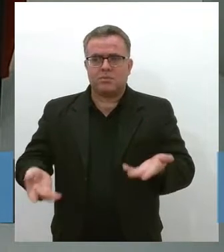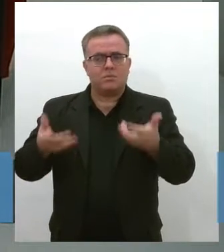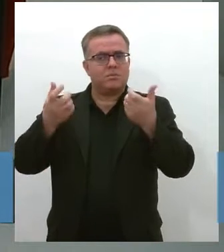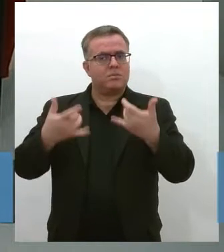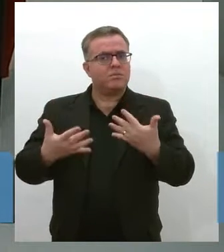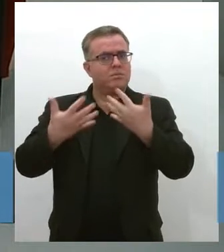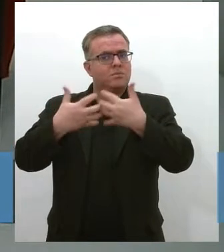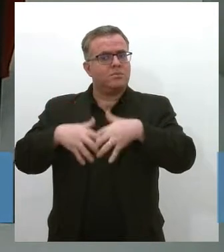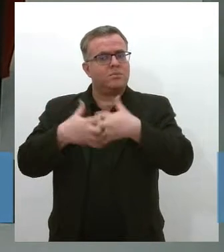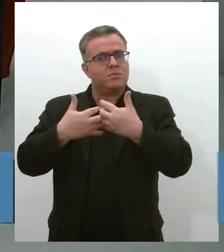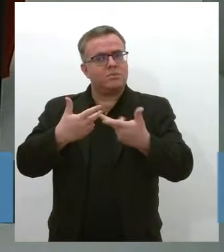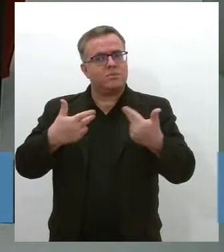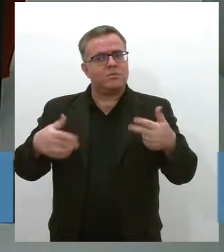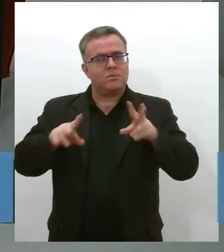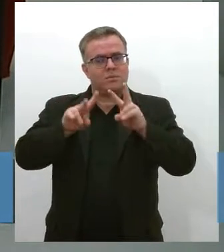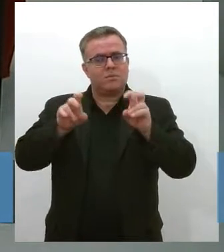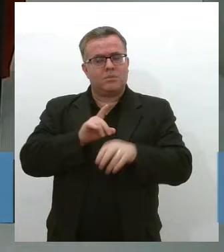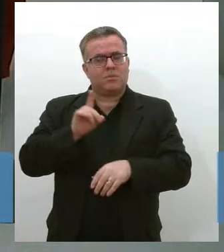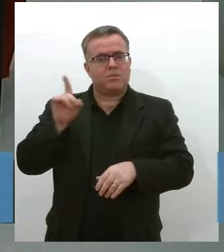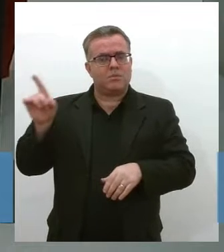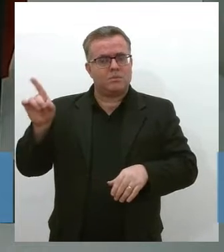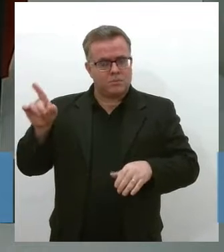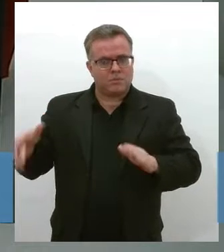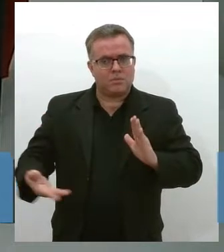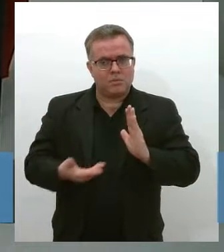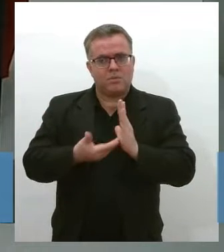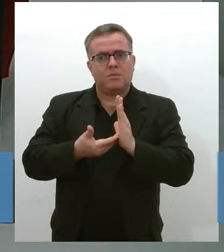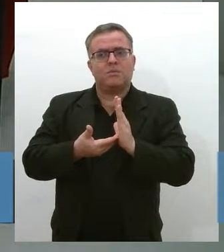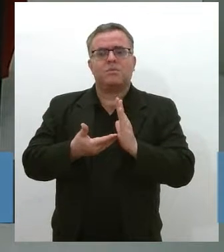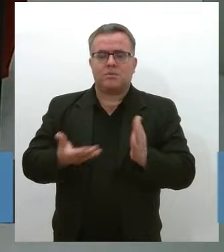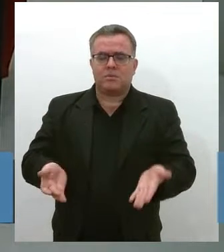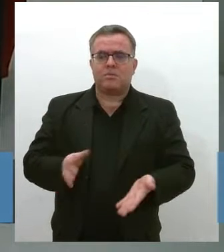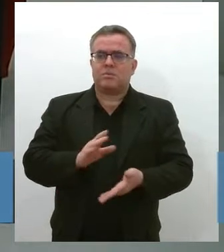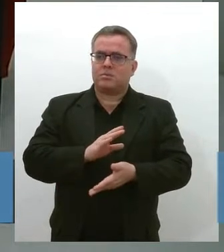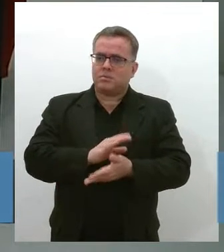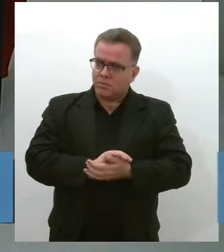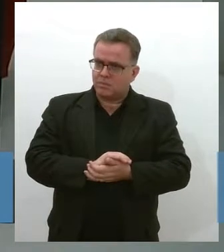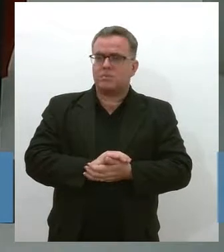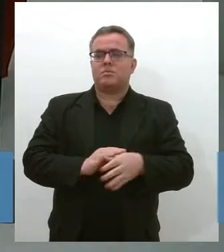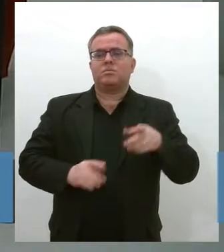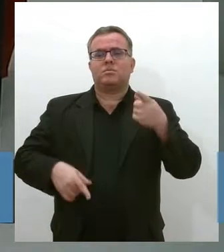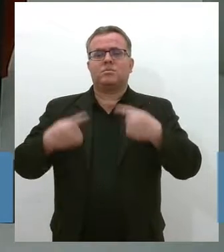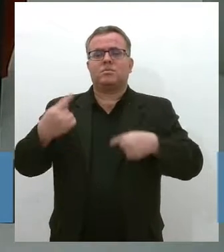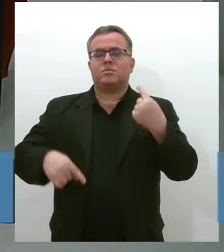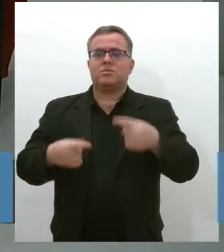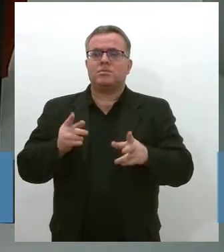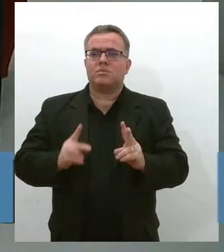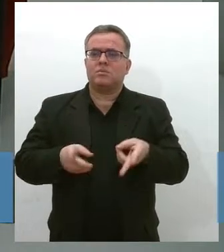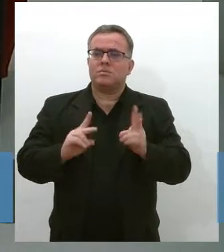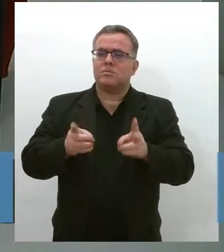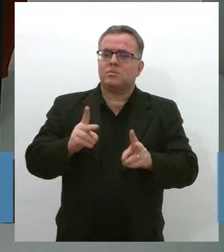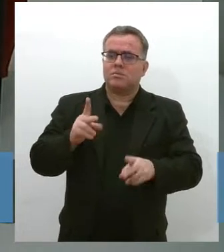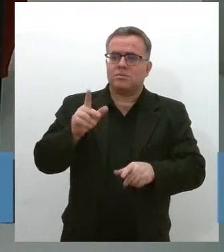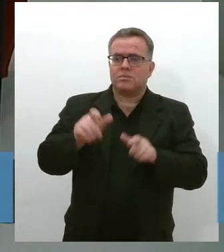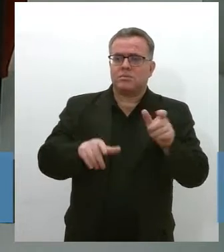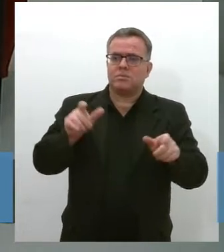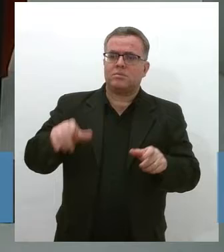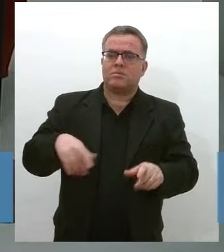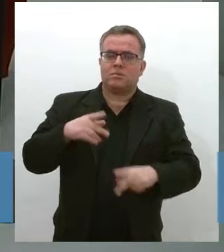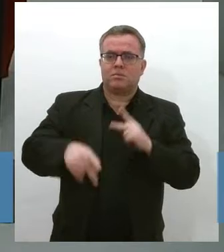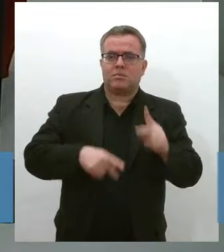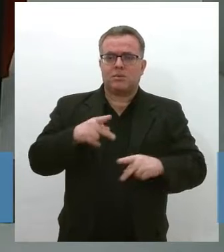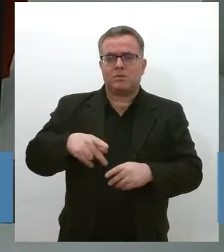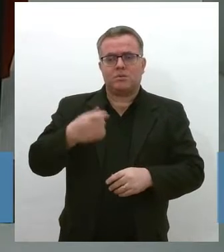em Brasília, principalmente no Congresso Nacional. Debates que fazem parte do dia a dia da população brasileira e sergipana e do